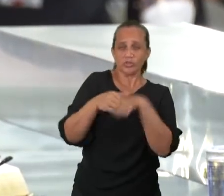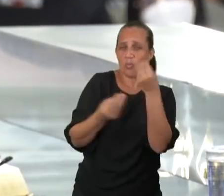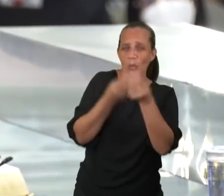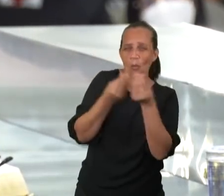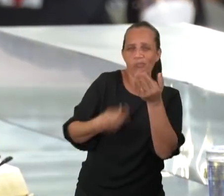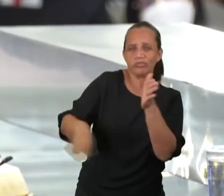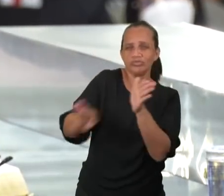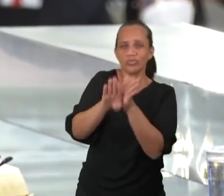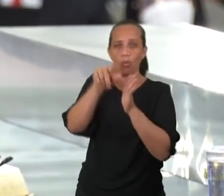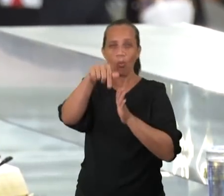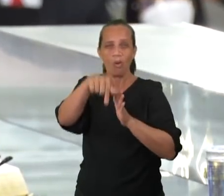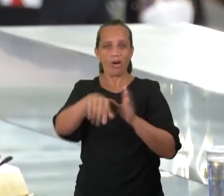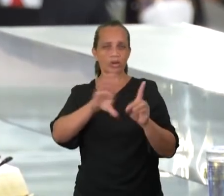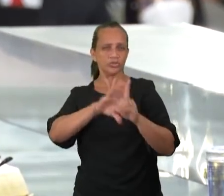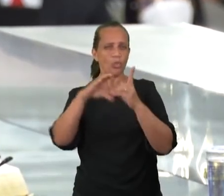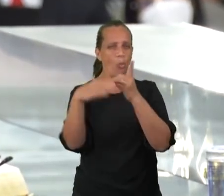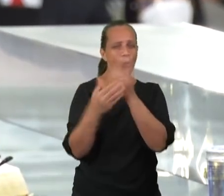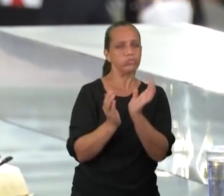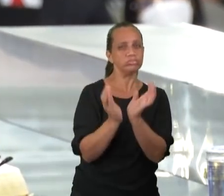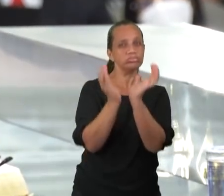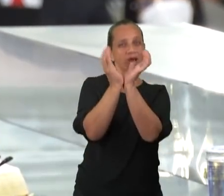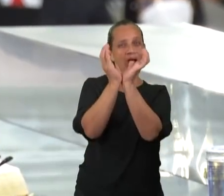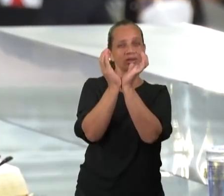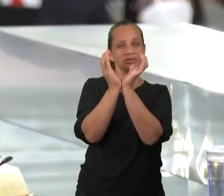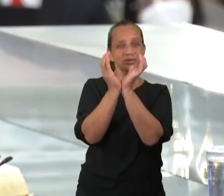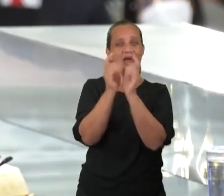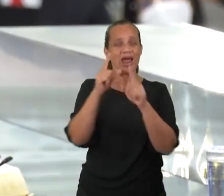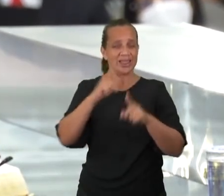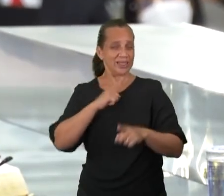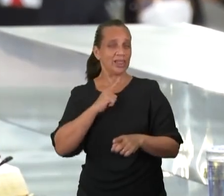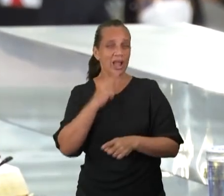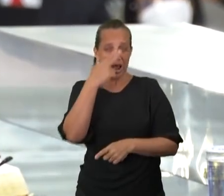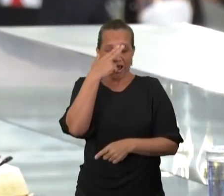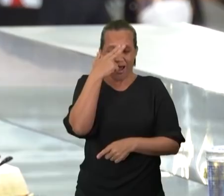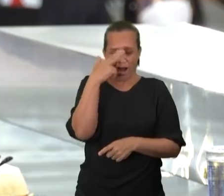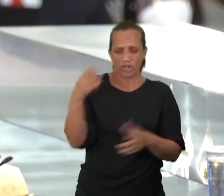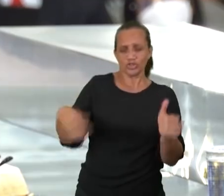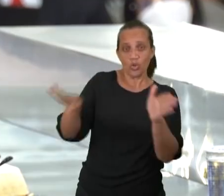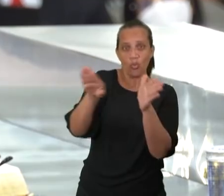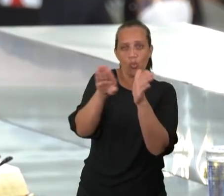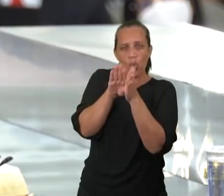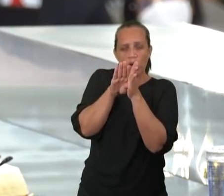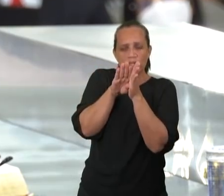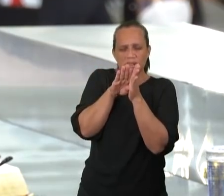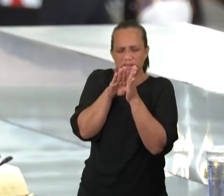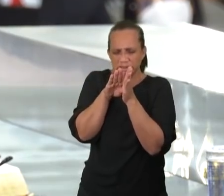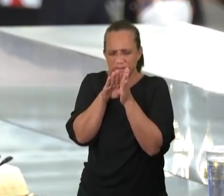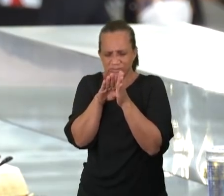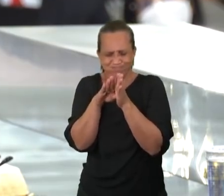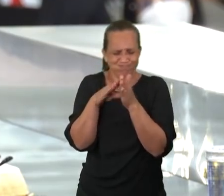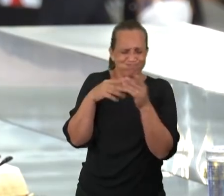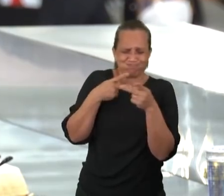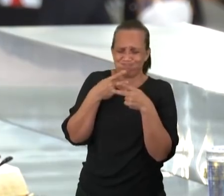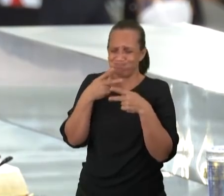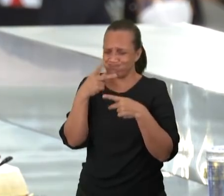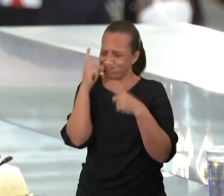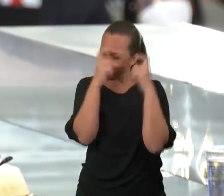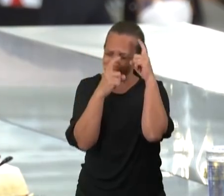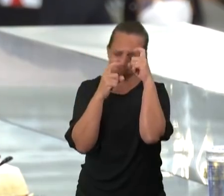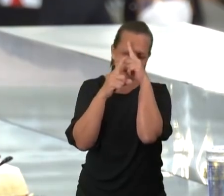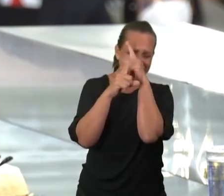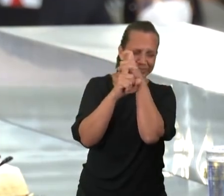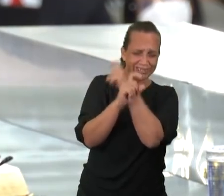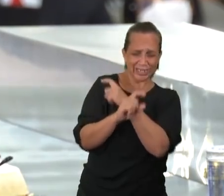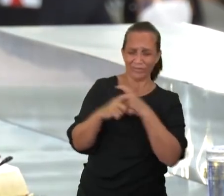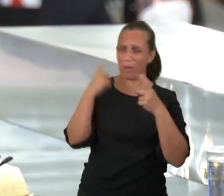você chegou aqui nesse culto de Santa Ceia. Tem crente que chegou aqui, meu pastor, dragado, né? É assim, é carregado, né? Ele